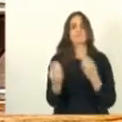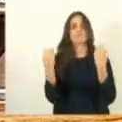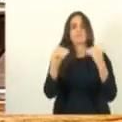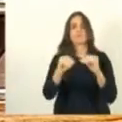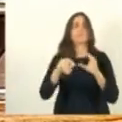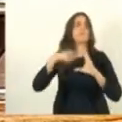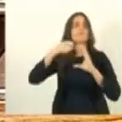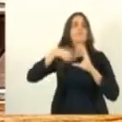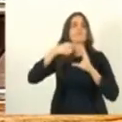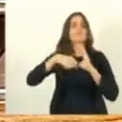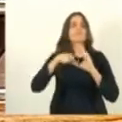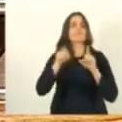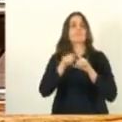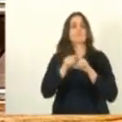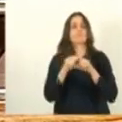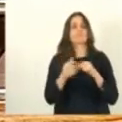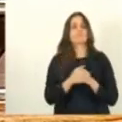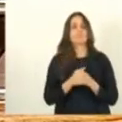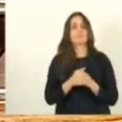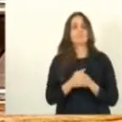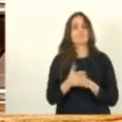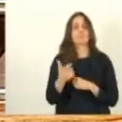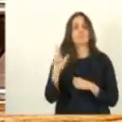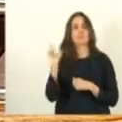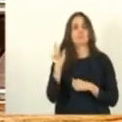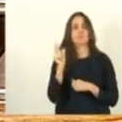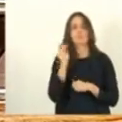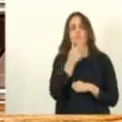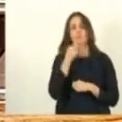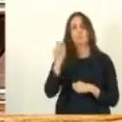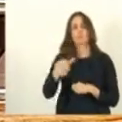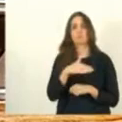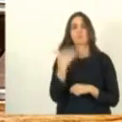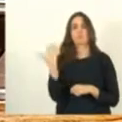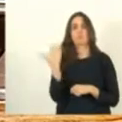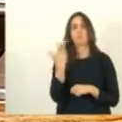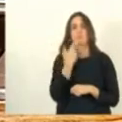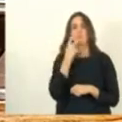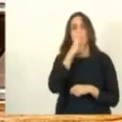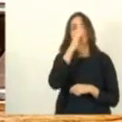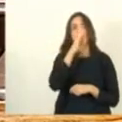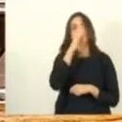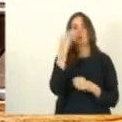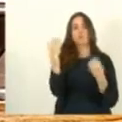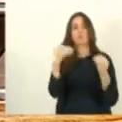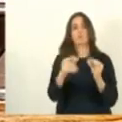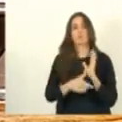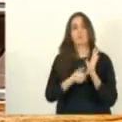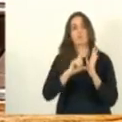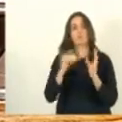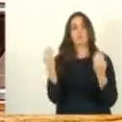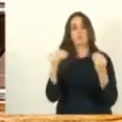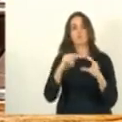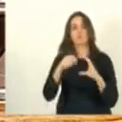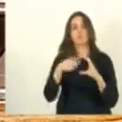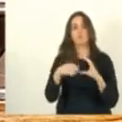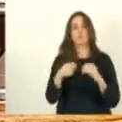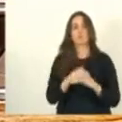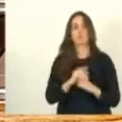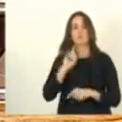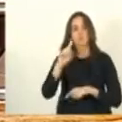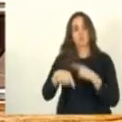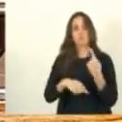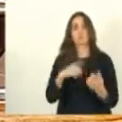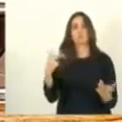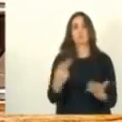vídeo antes da morte do menino, falando de todo esse descaso, antes de ocorrer a morte. E